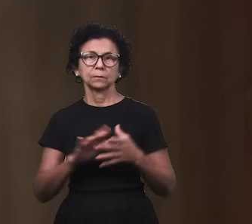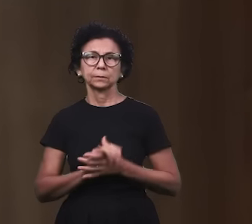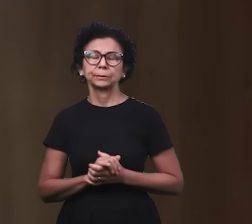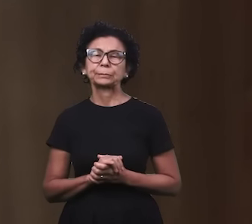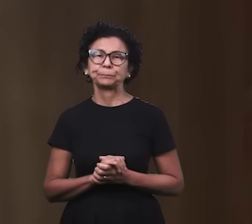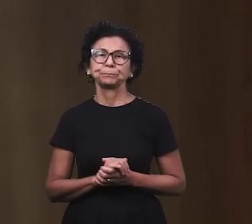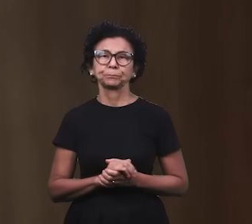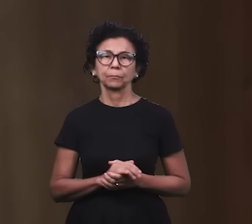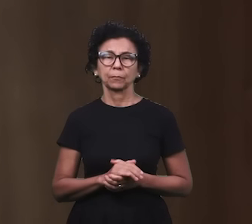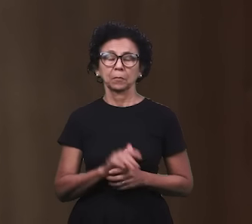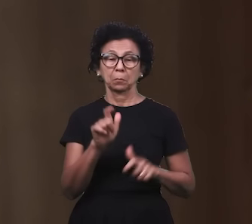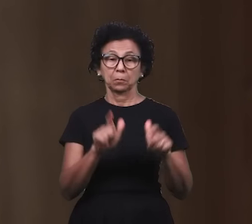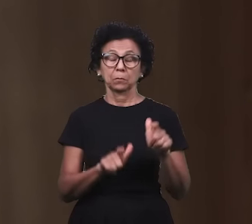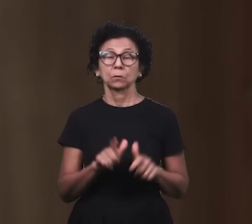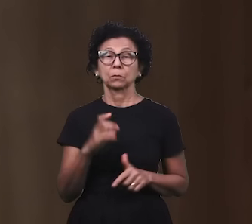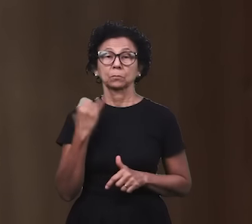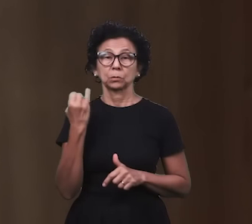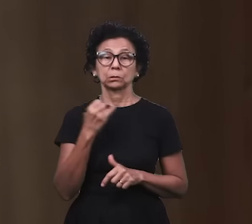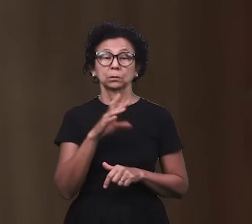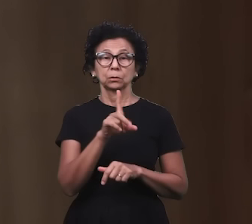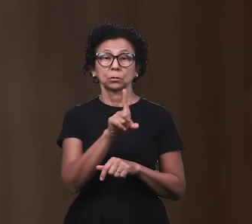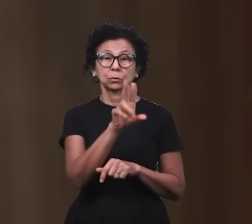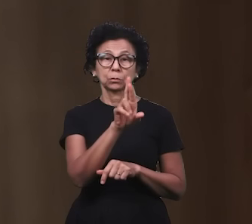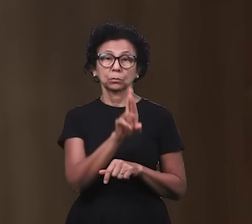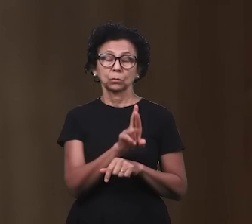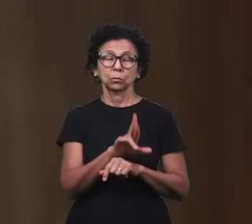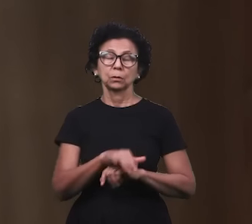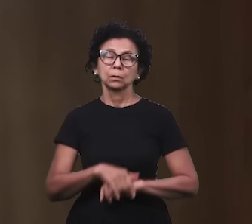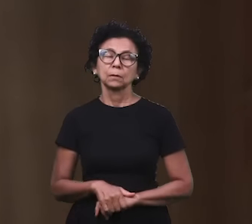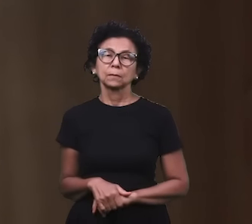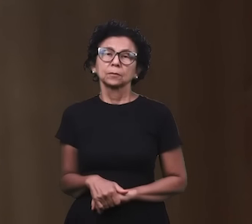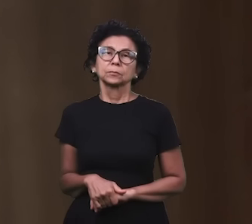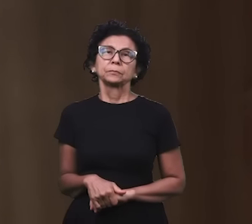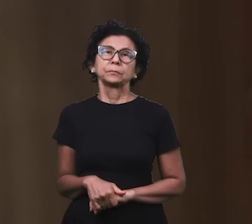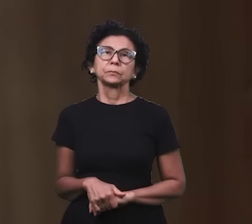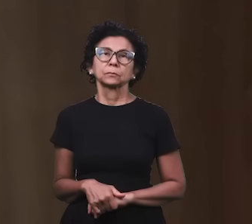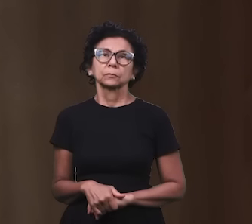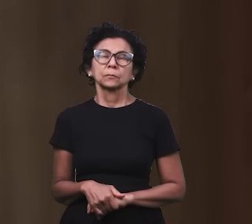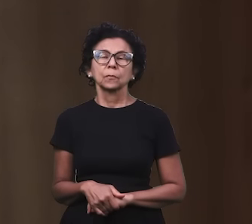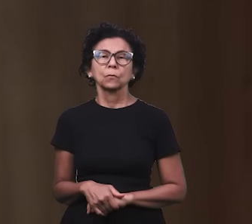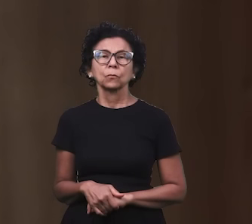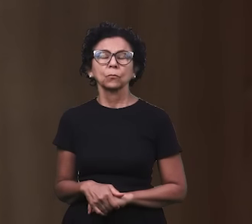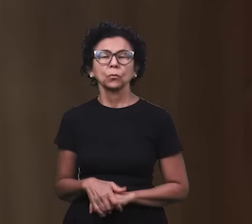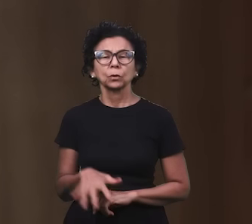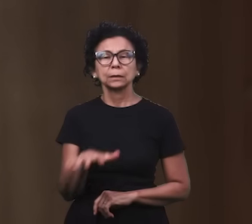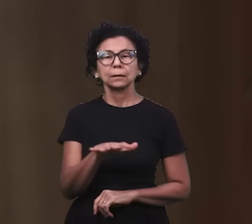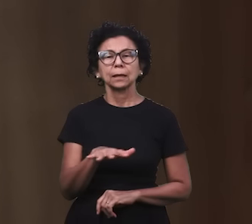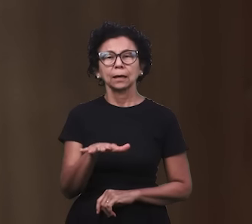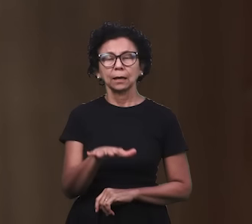foi nesse lugar ali do pátio dos